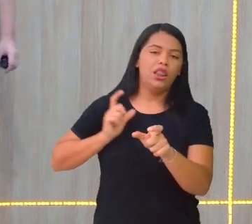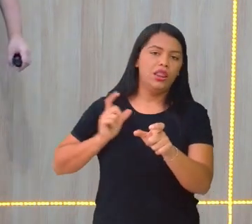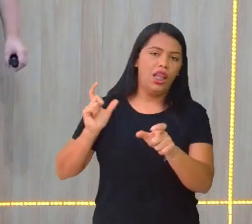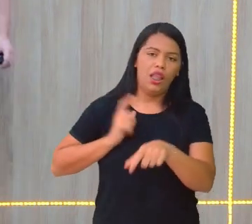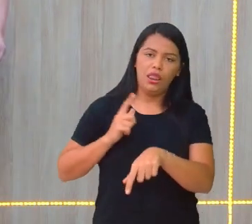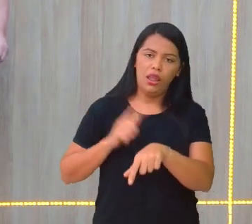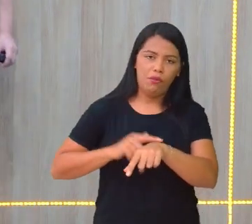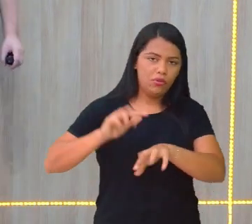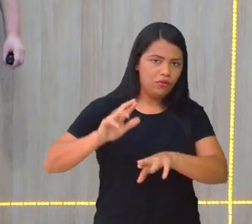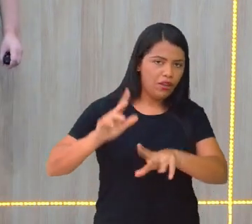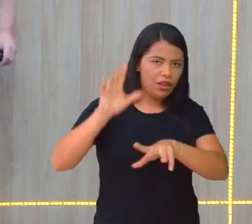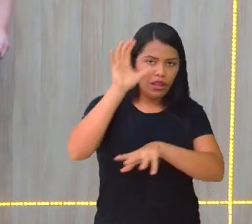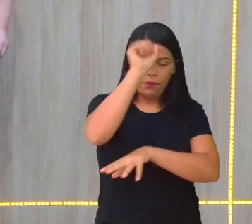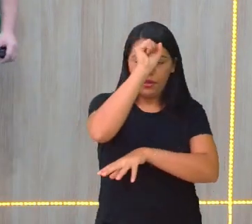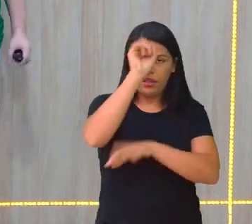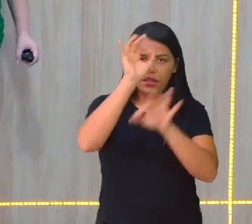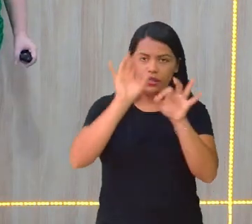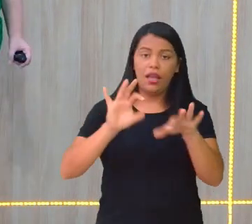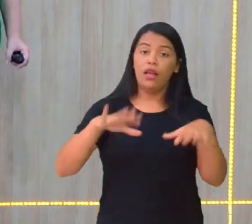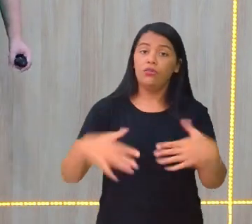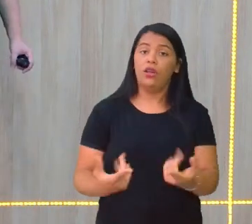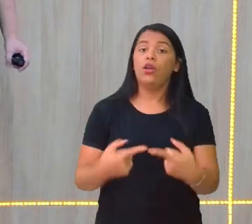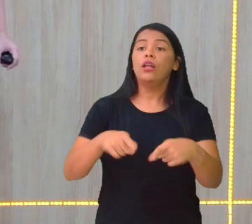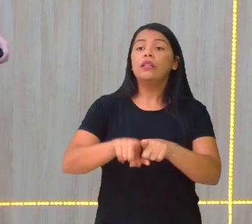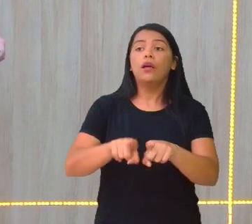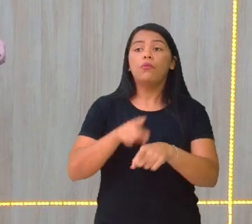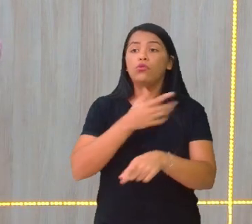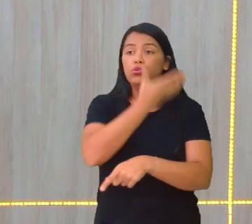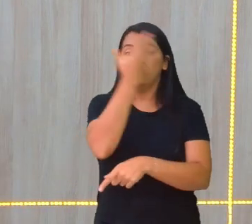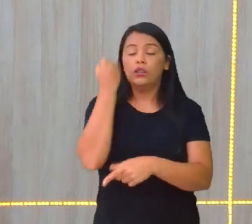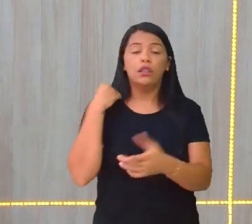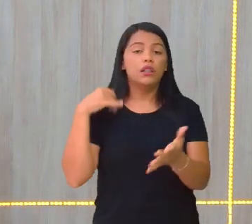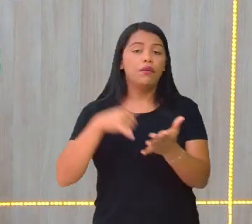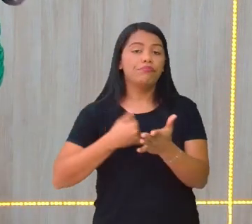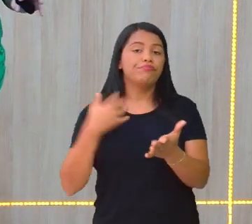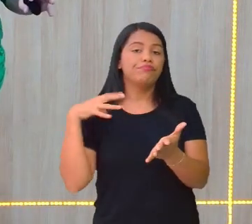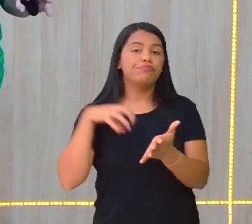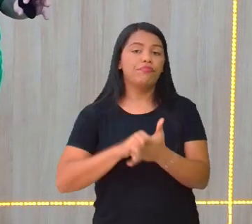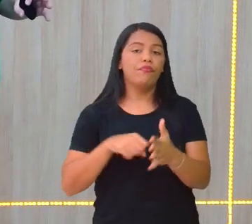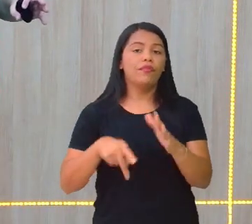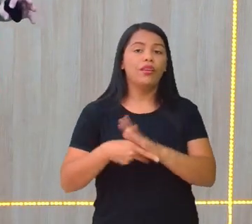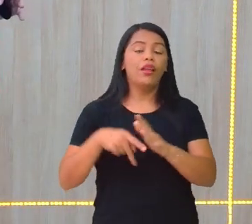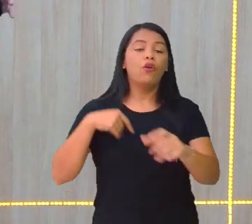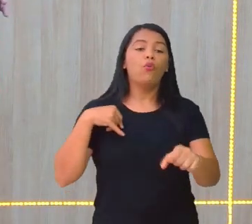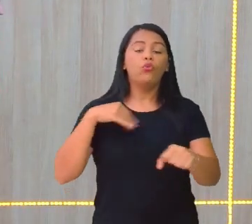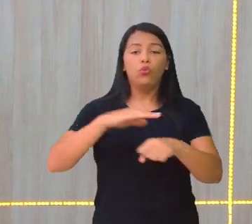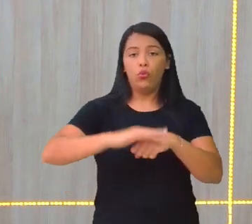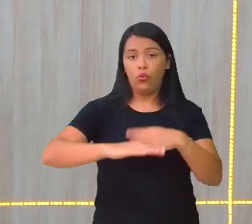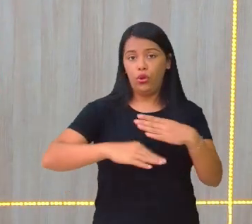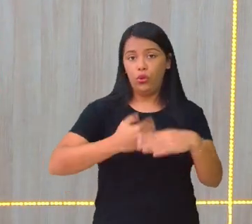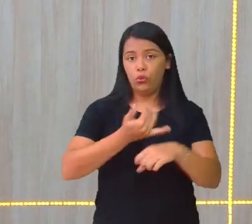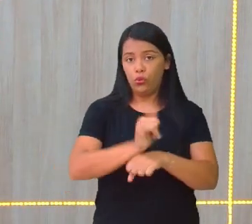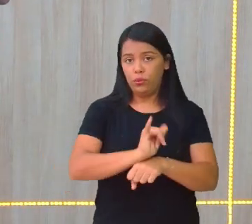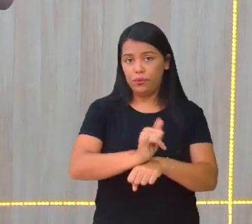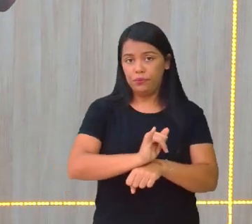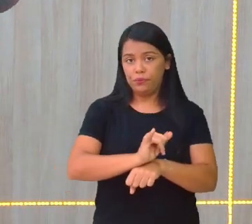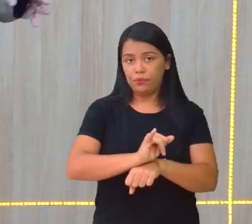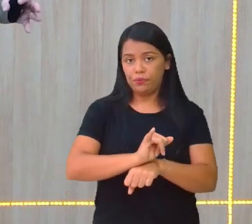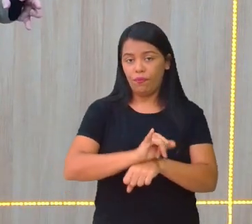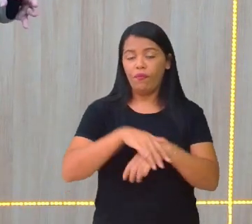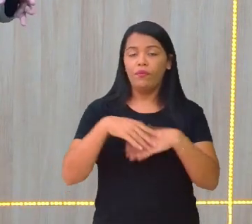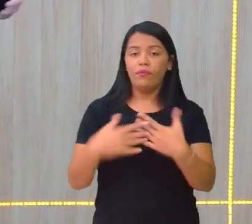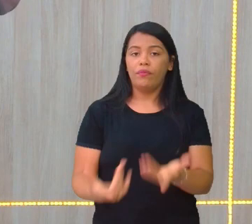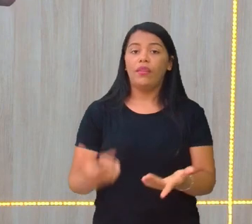se esqueçam de se inscrever no YouTube. Por quê? No YouTube tem todas as aulas do EMAD, desde sua criação